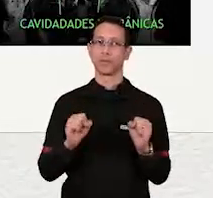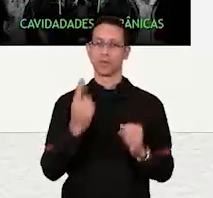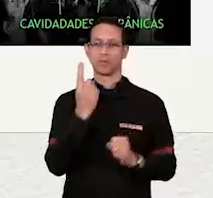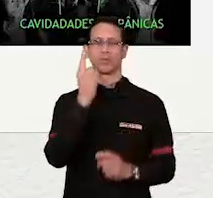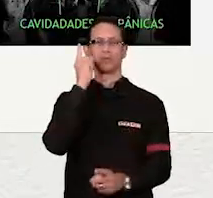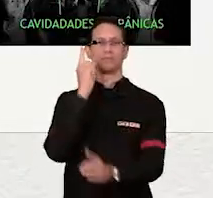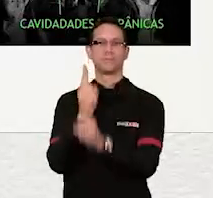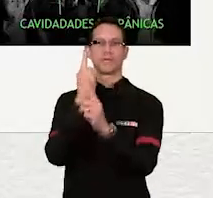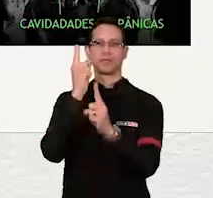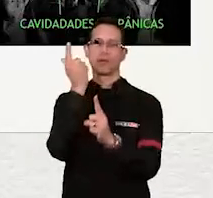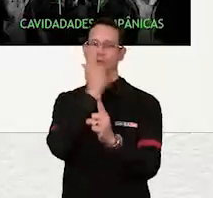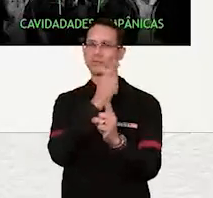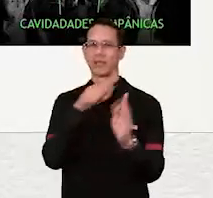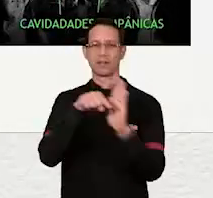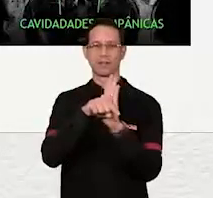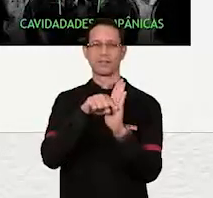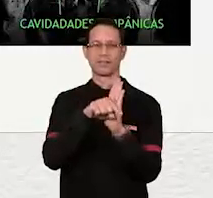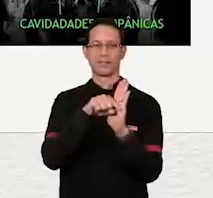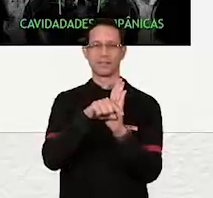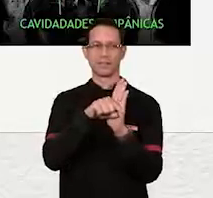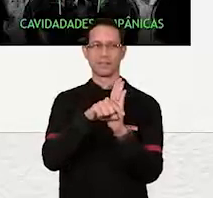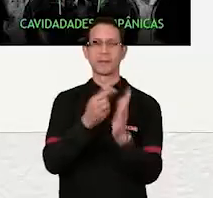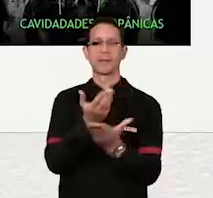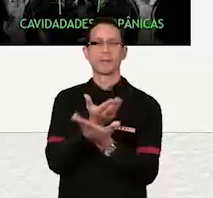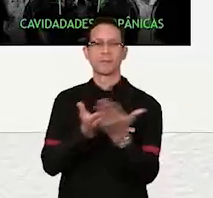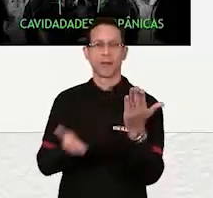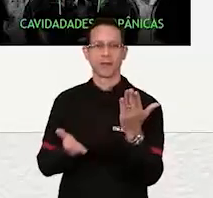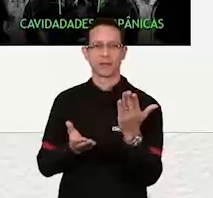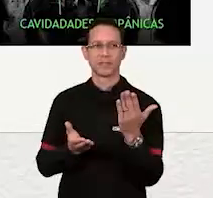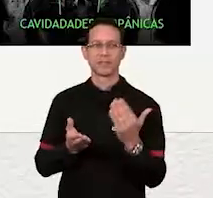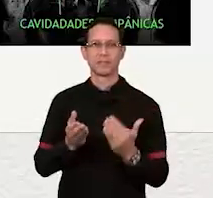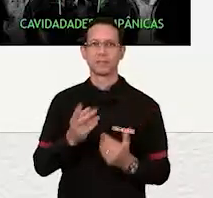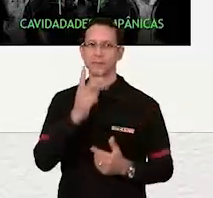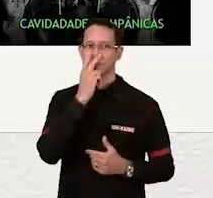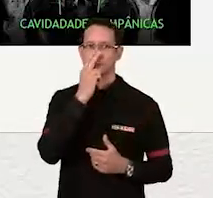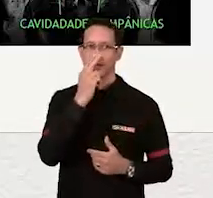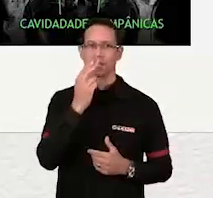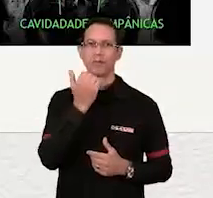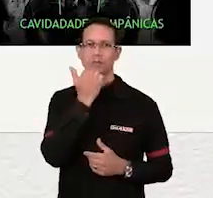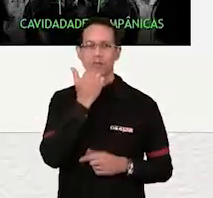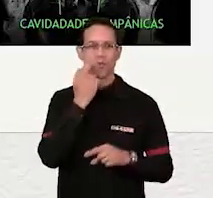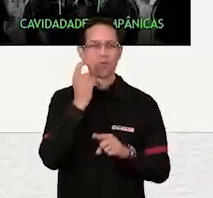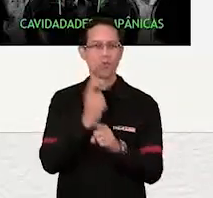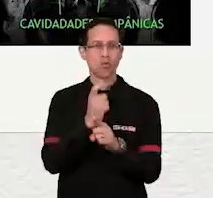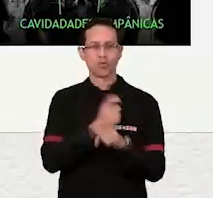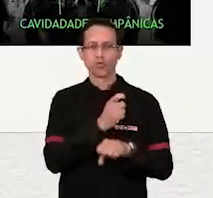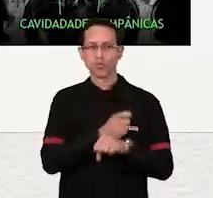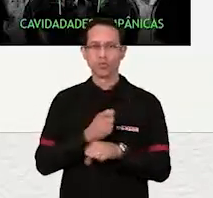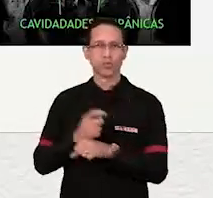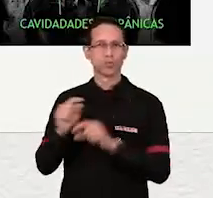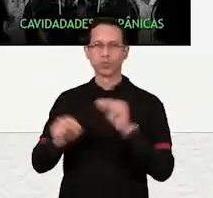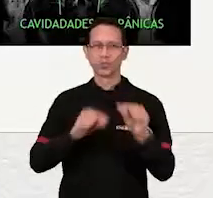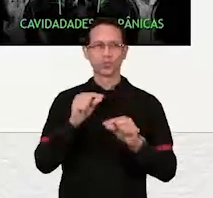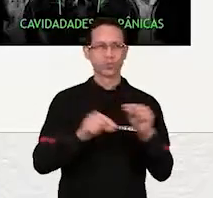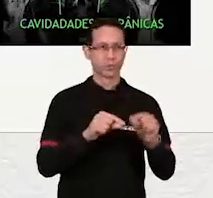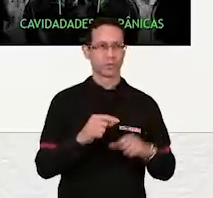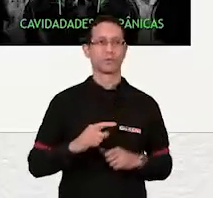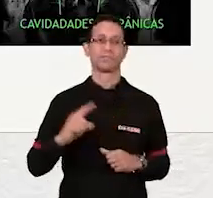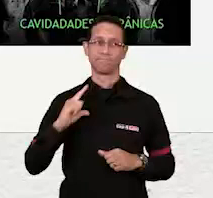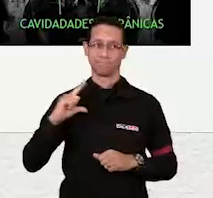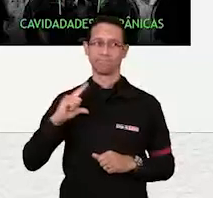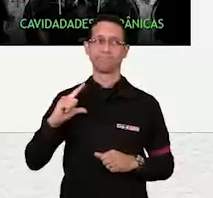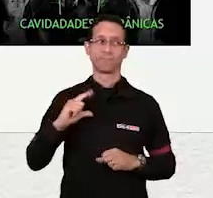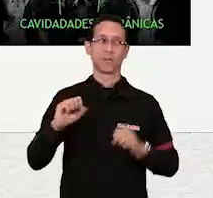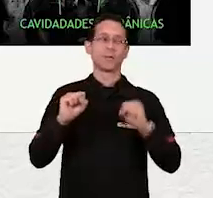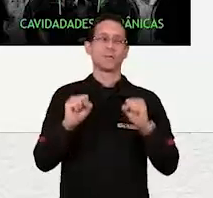que possa avaliar isso. Você perde parte da história da lise óssea. Eles sugerem, né? Pode